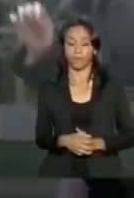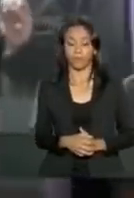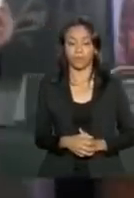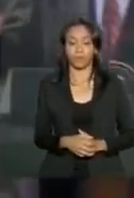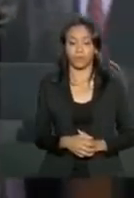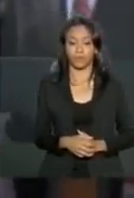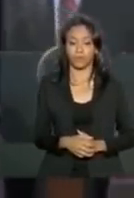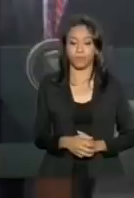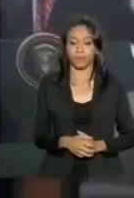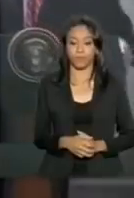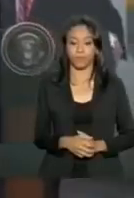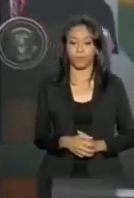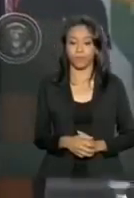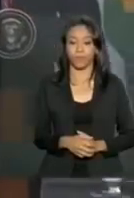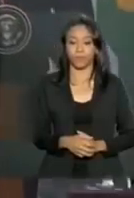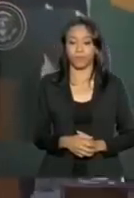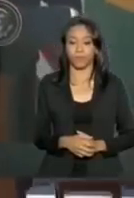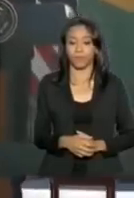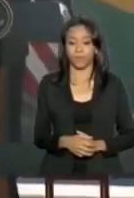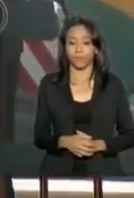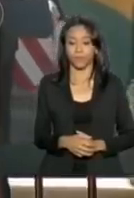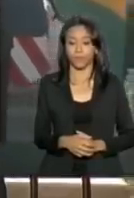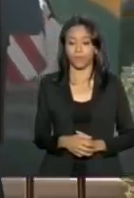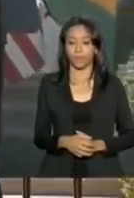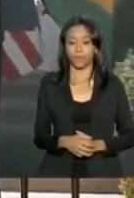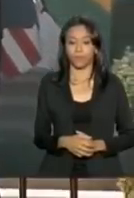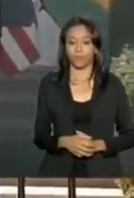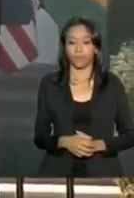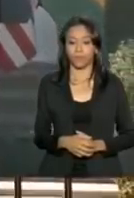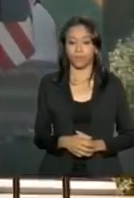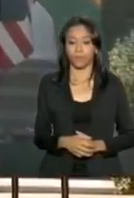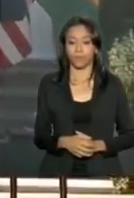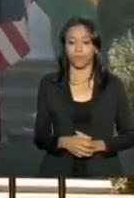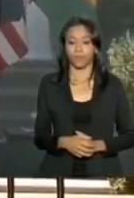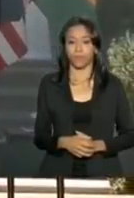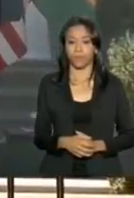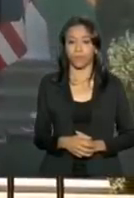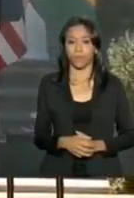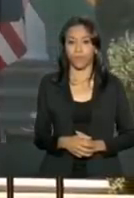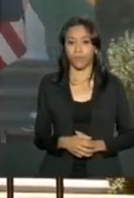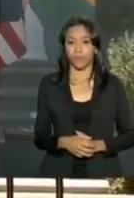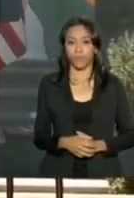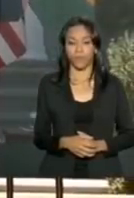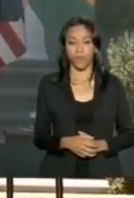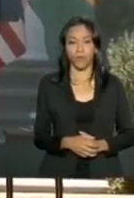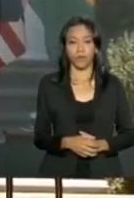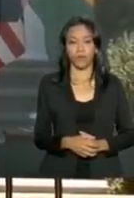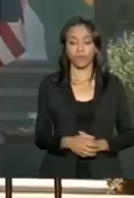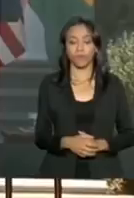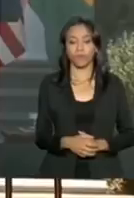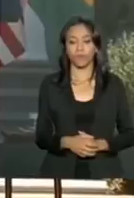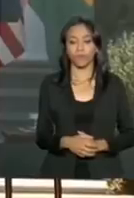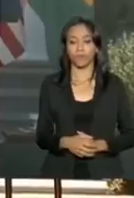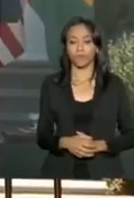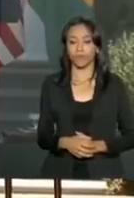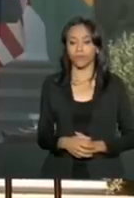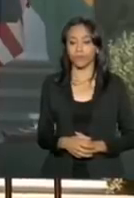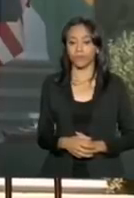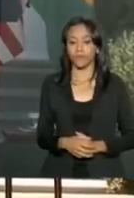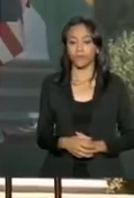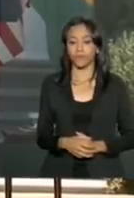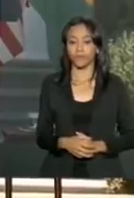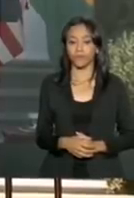Mr. President, thank you very much. Go ahead. You want to go? You look like a very nice person. Go ahead. Watch. Here, this will be the killer of all time.